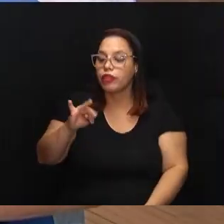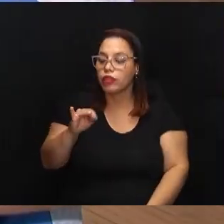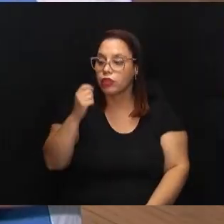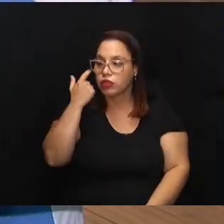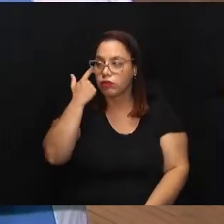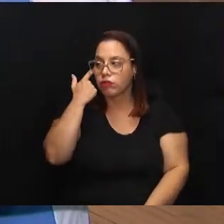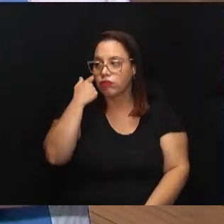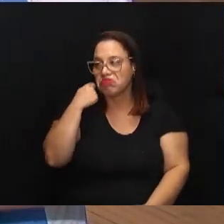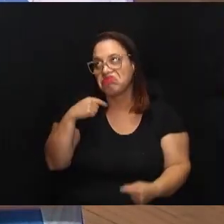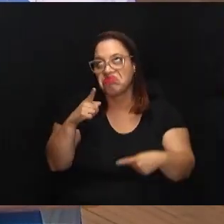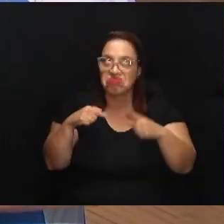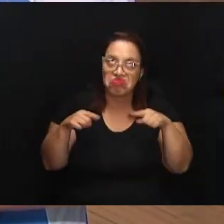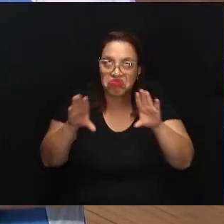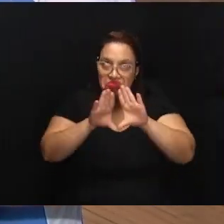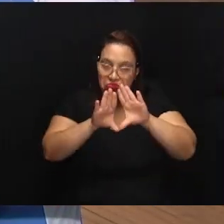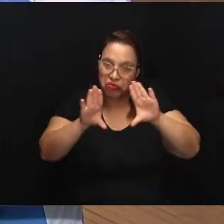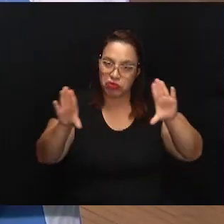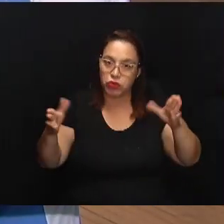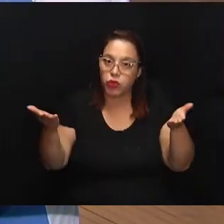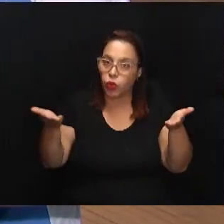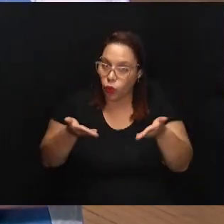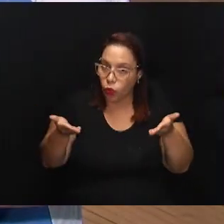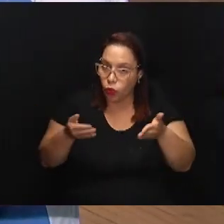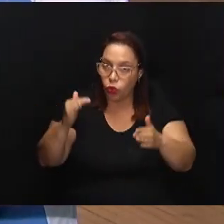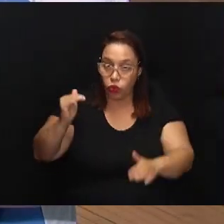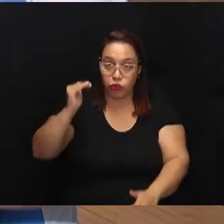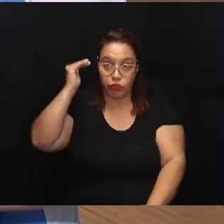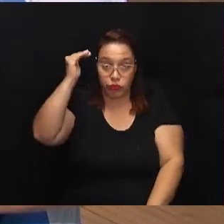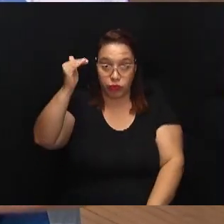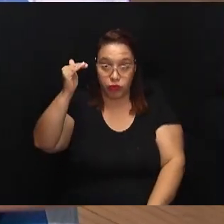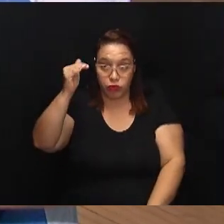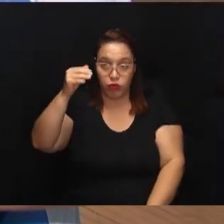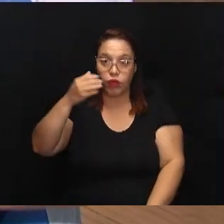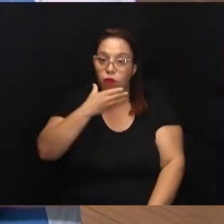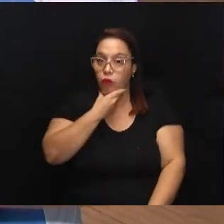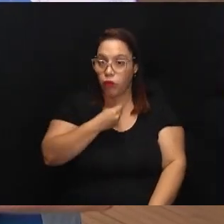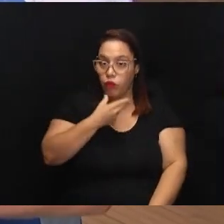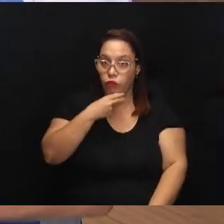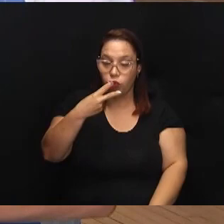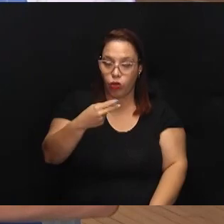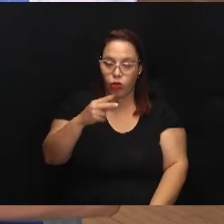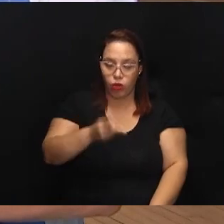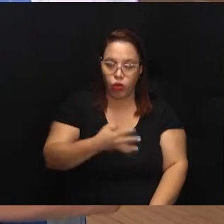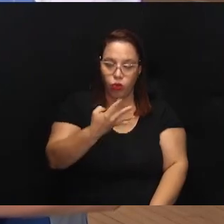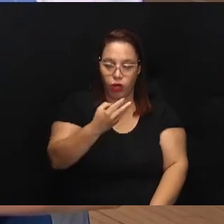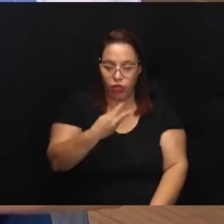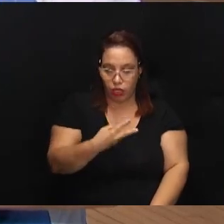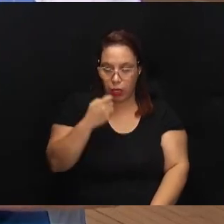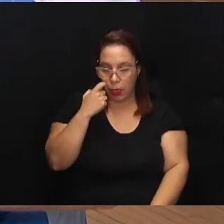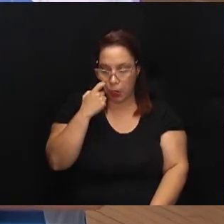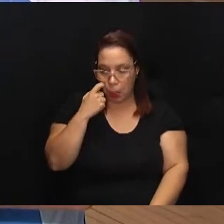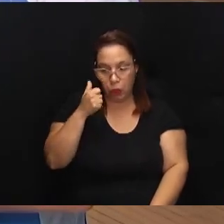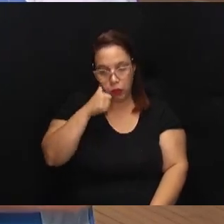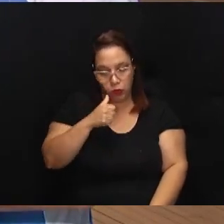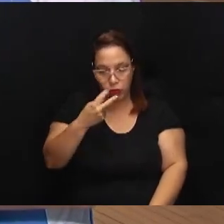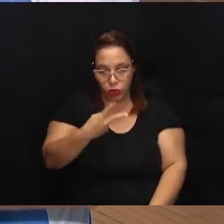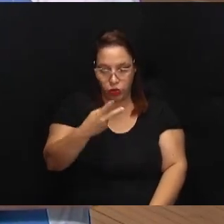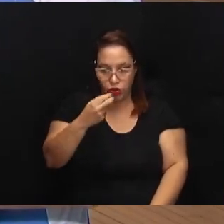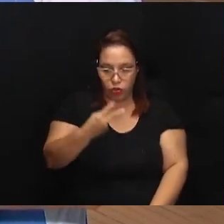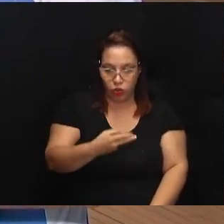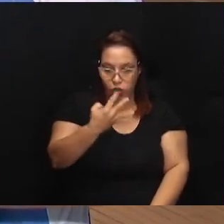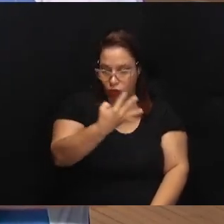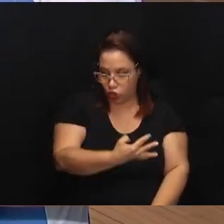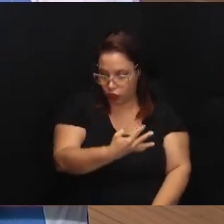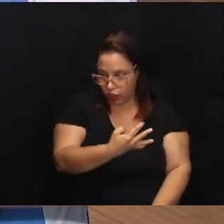rede ela varia por categoria. Hoje no adulto a rede masculina é 2,43, o feminino é